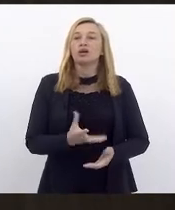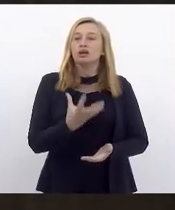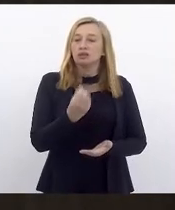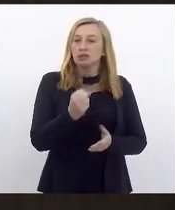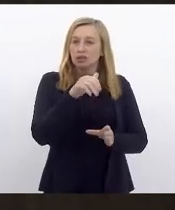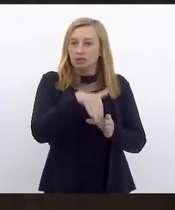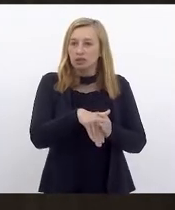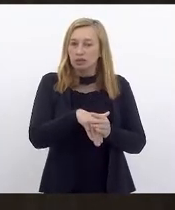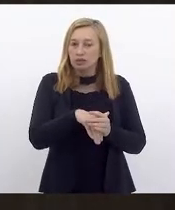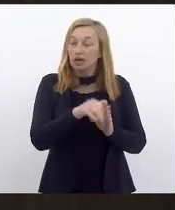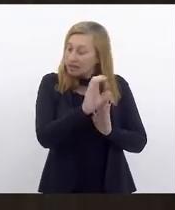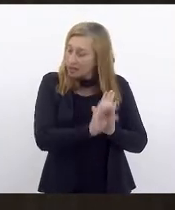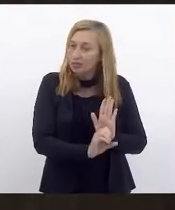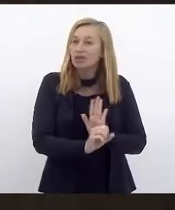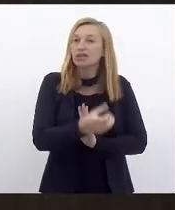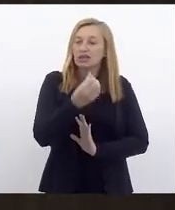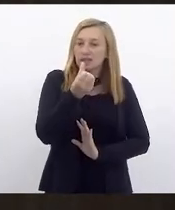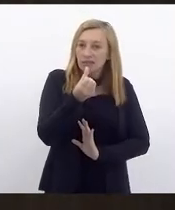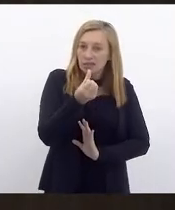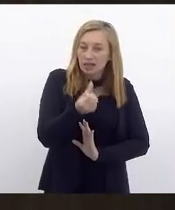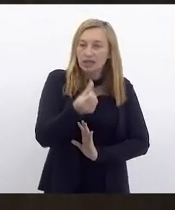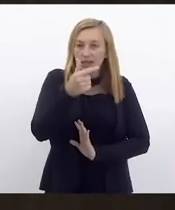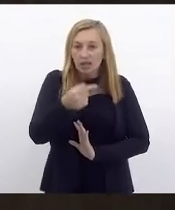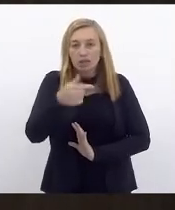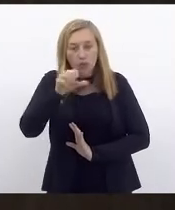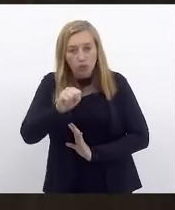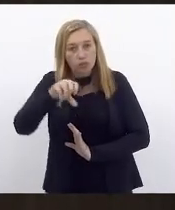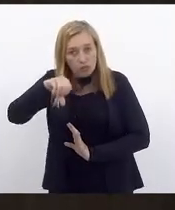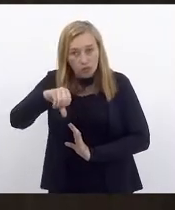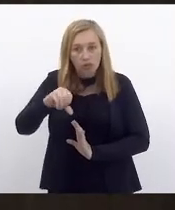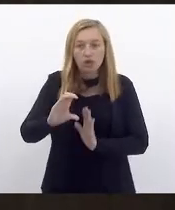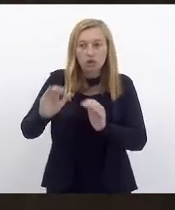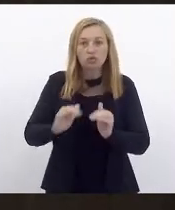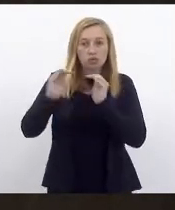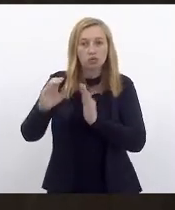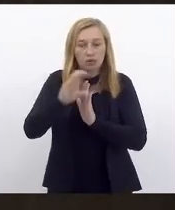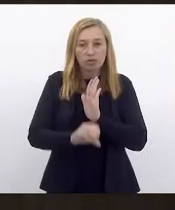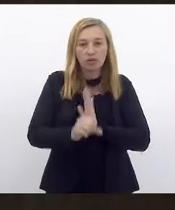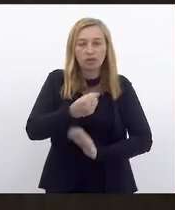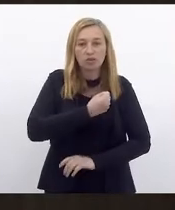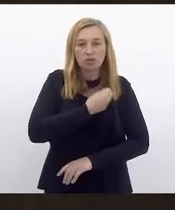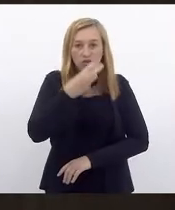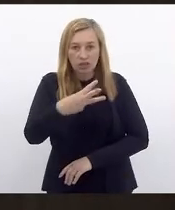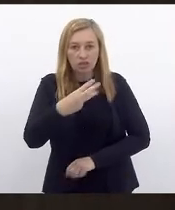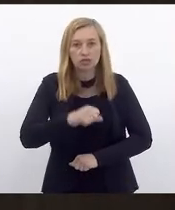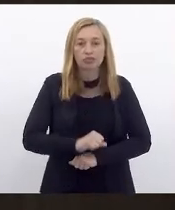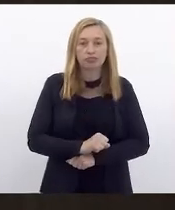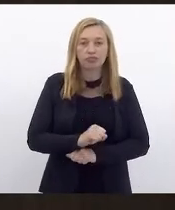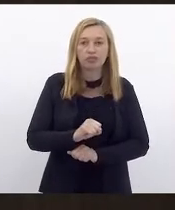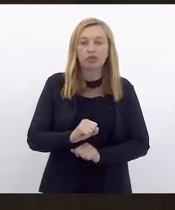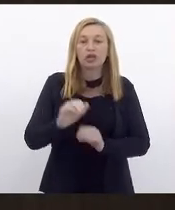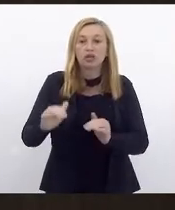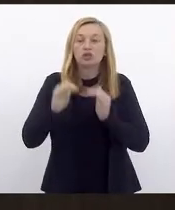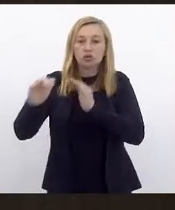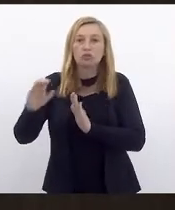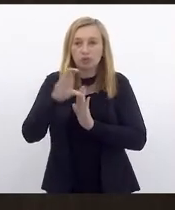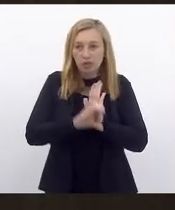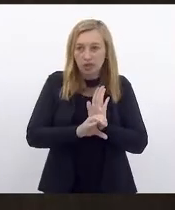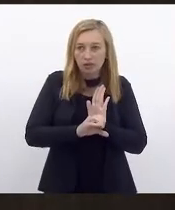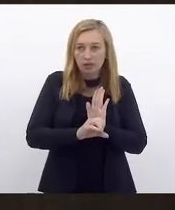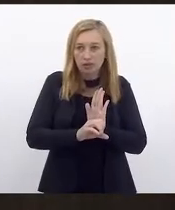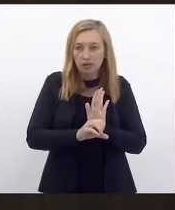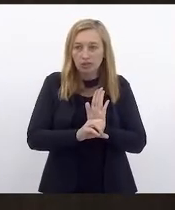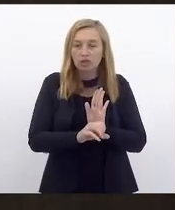emendas 6, 7, 8 e 9. Favorável com subemenda emenda 3. Favorável com subemenda